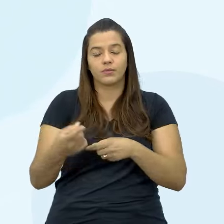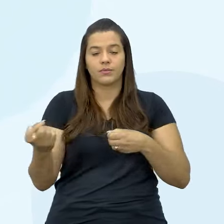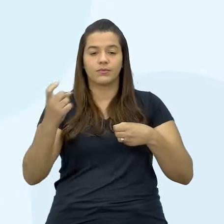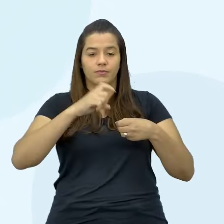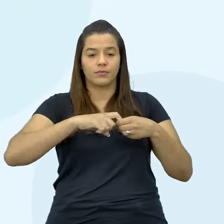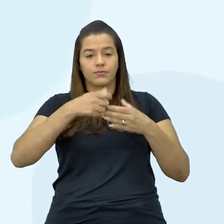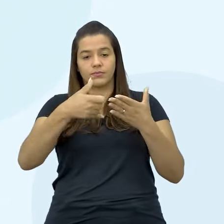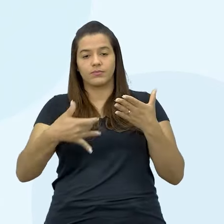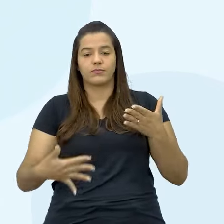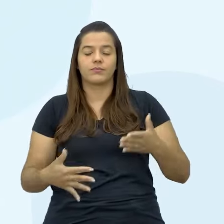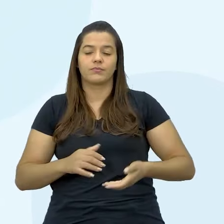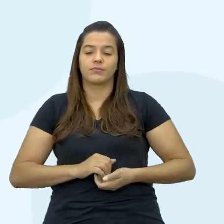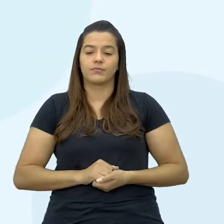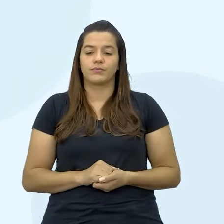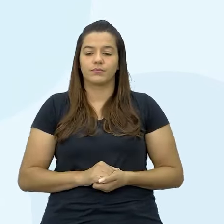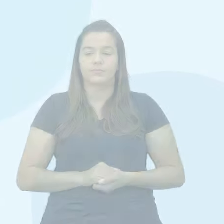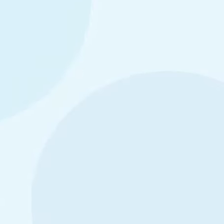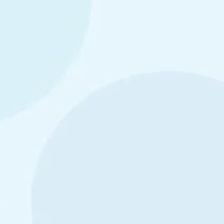retomar daqui a pouquinho, tá?